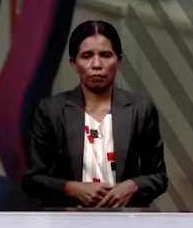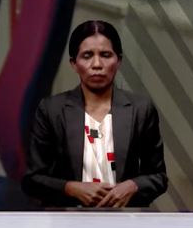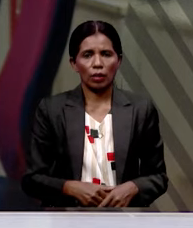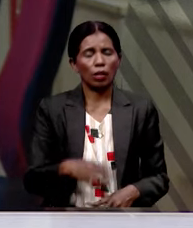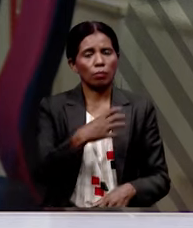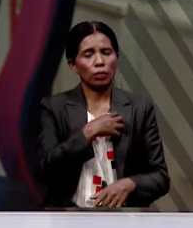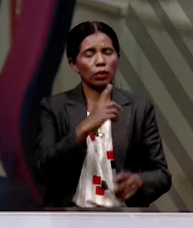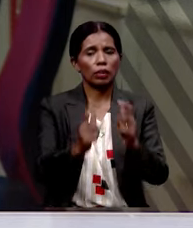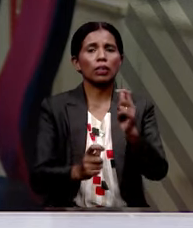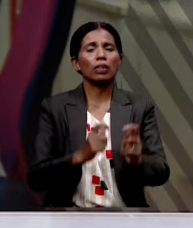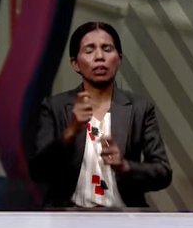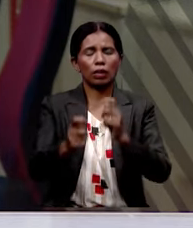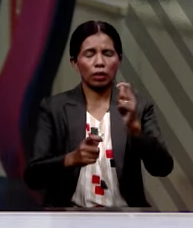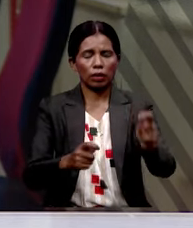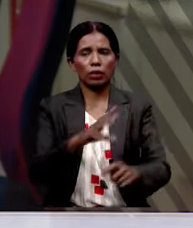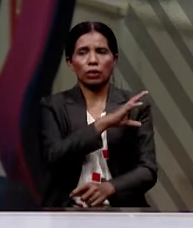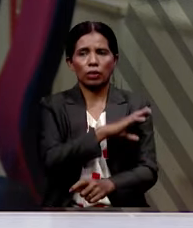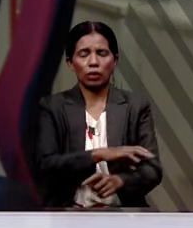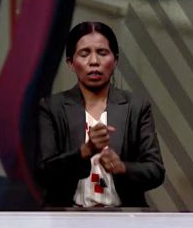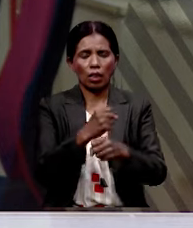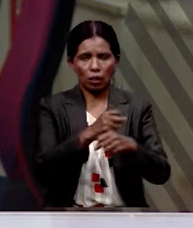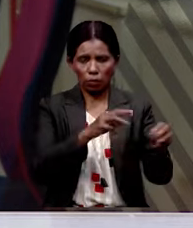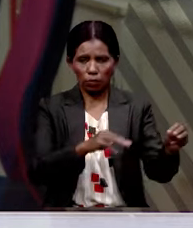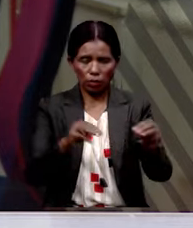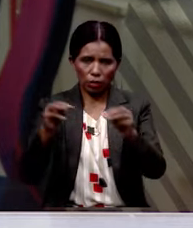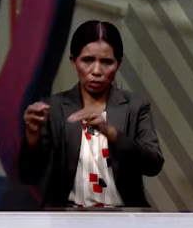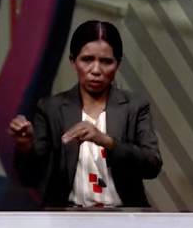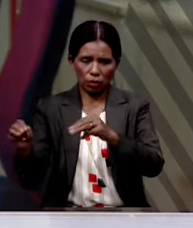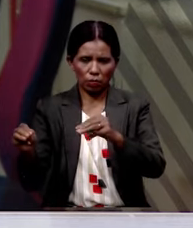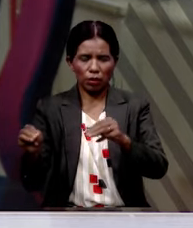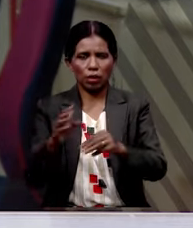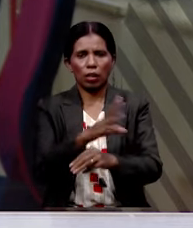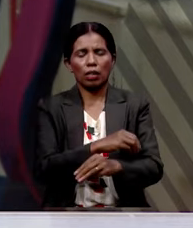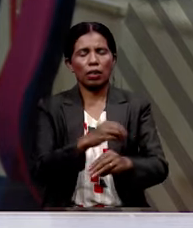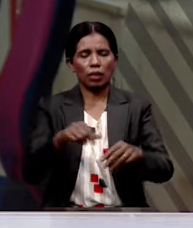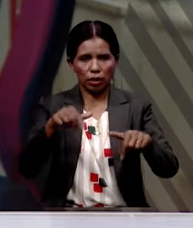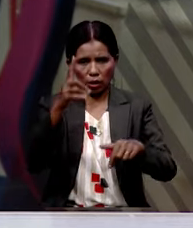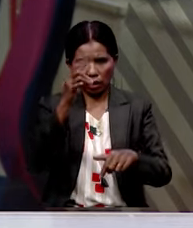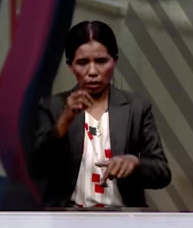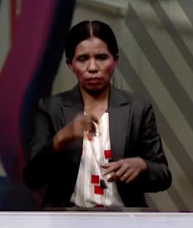Polícia de Trânsito e Segurança Rodoviária rala mudança para sinais de trânsito e a capital dele.